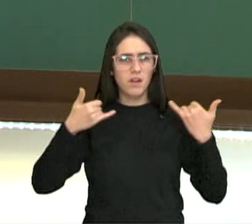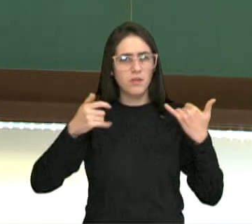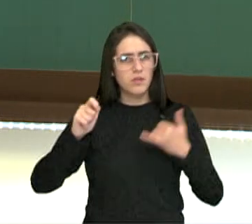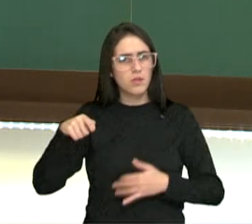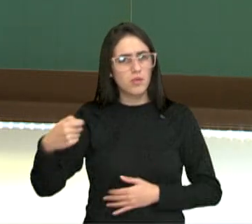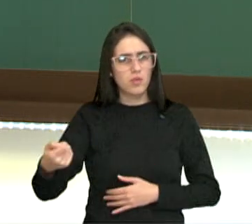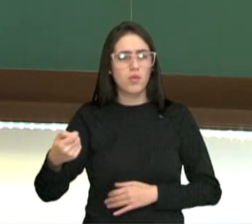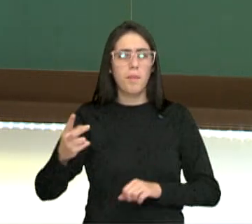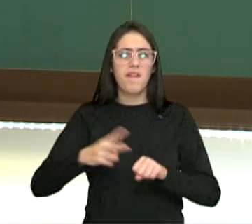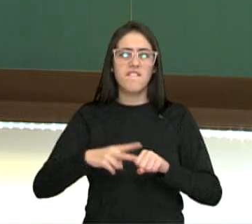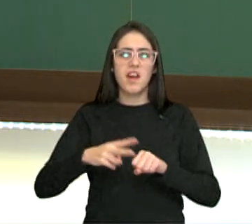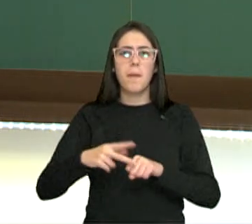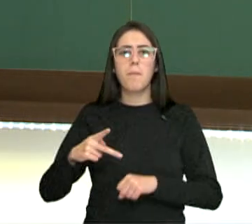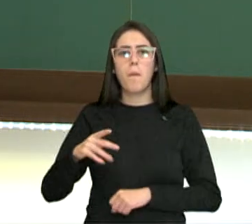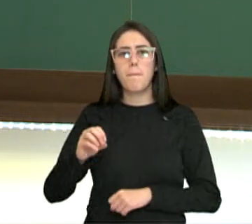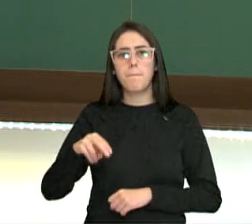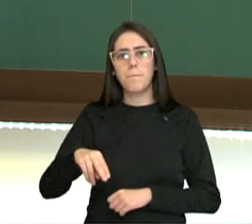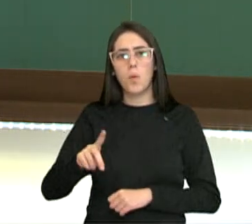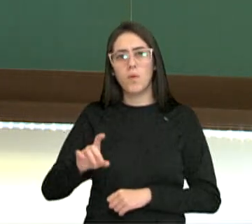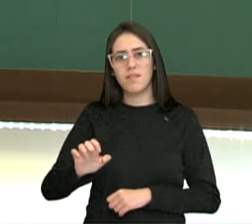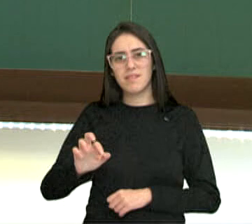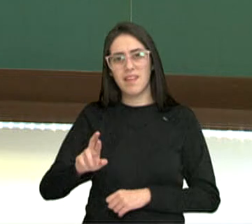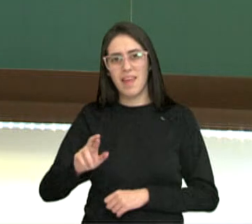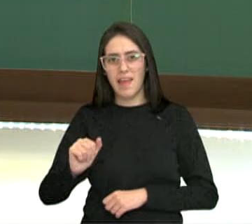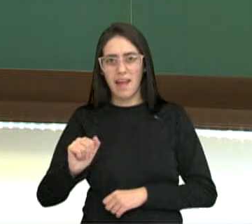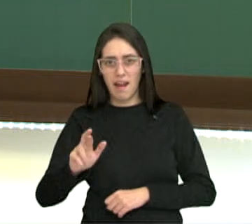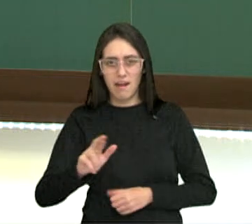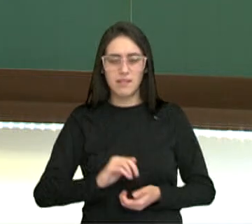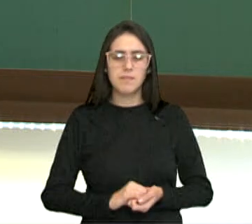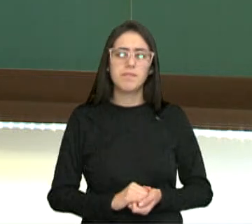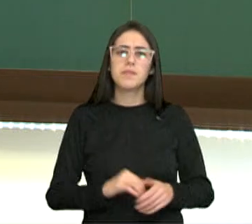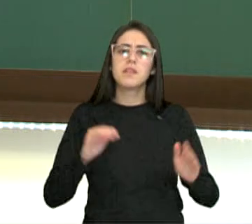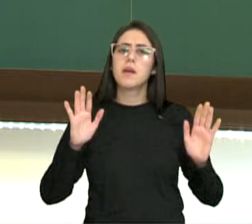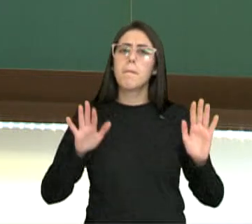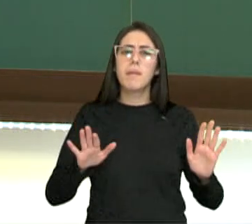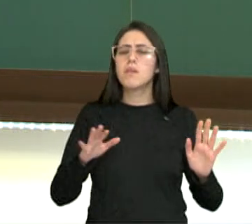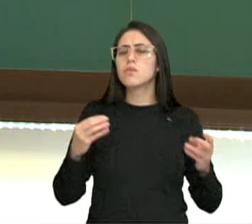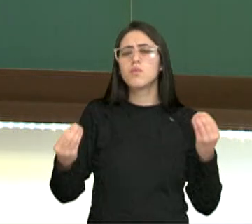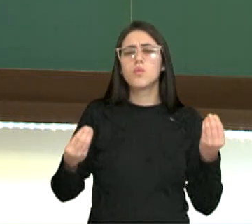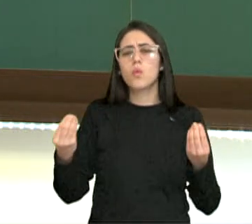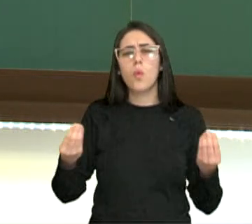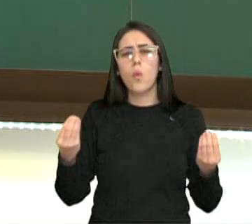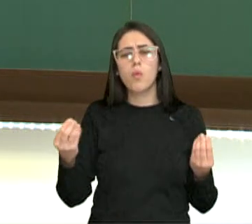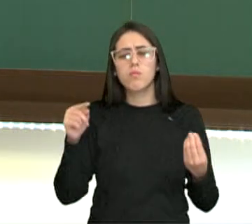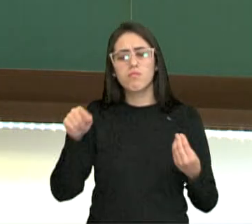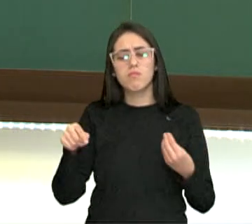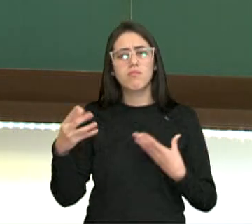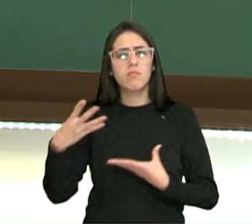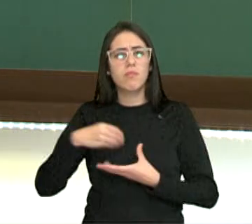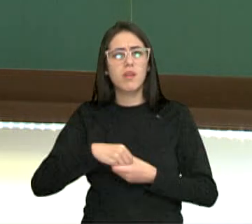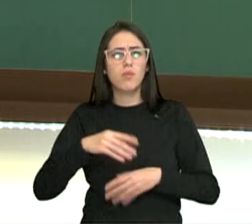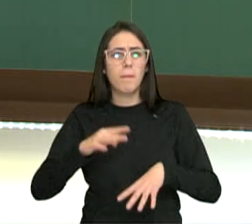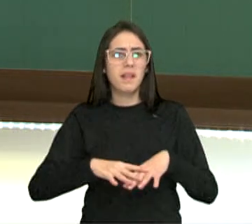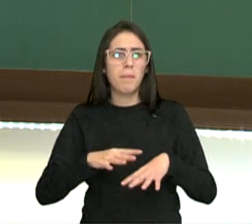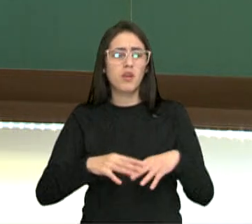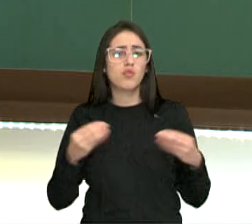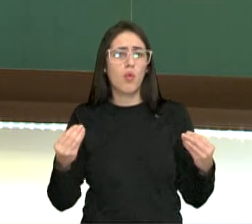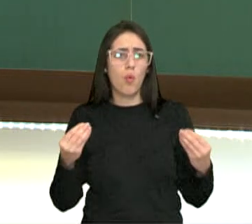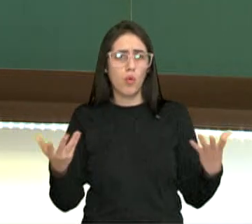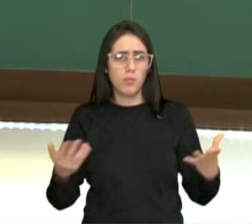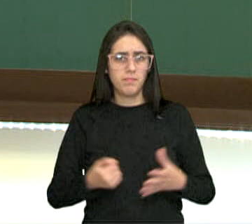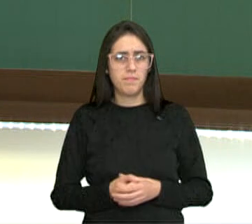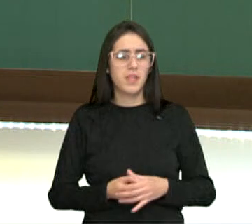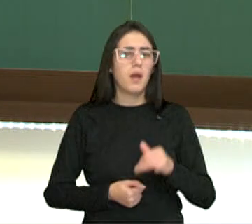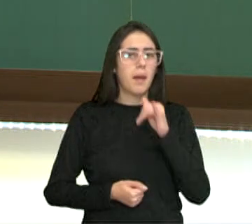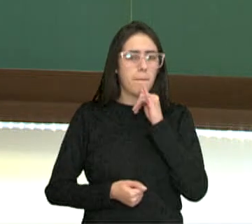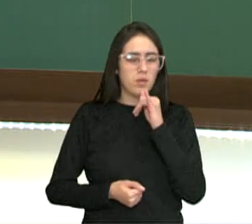verbo ponderar. Mas onde a gente pode aplicar isso na matemática? Por exemplo, quando